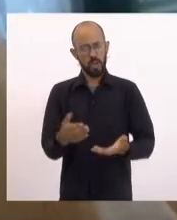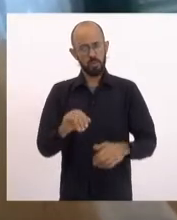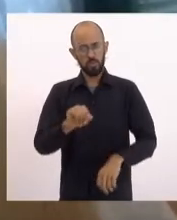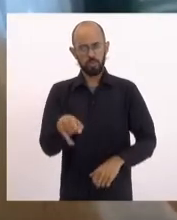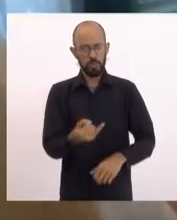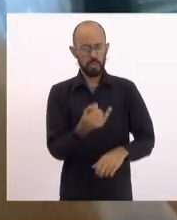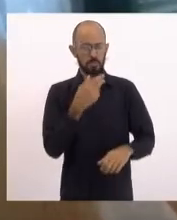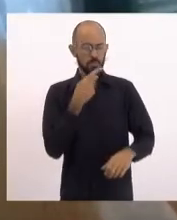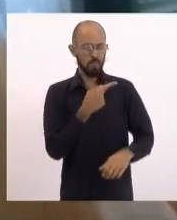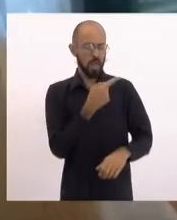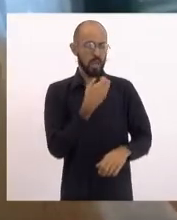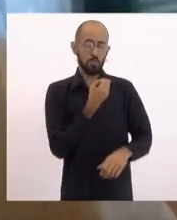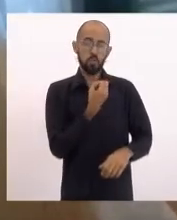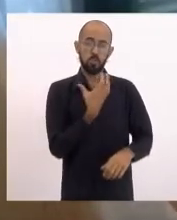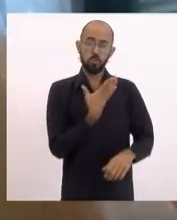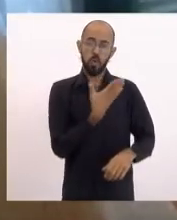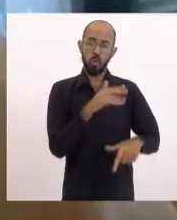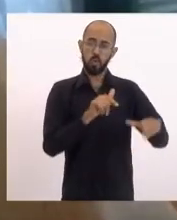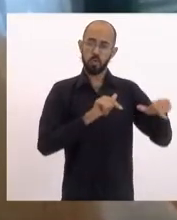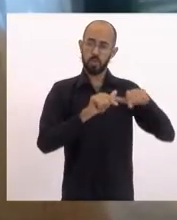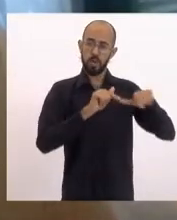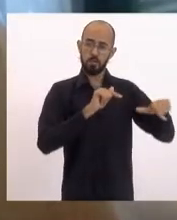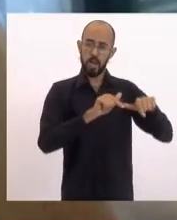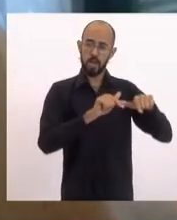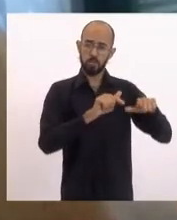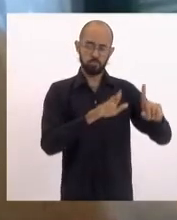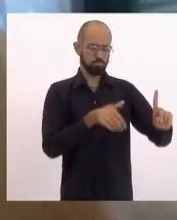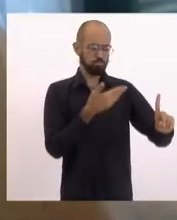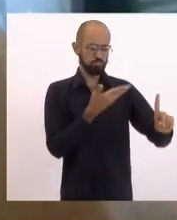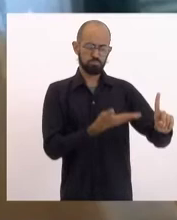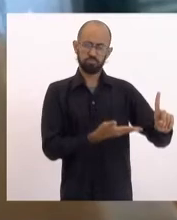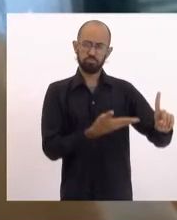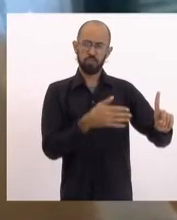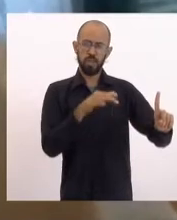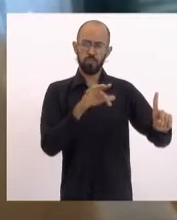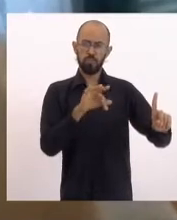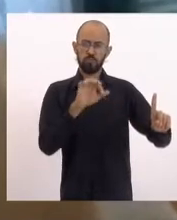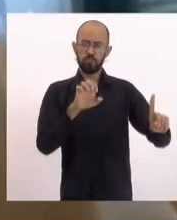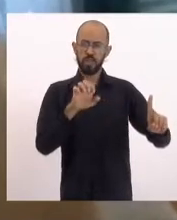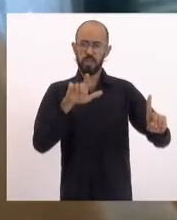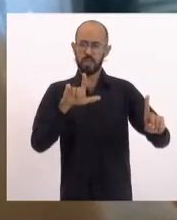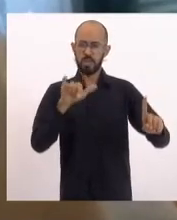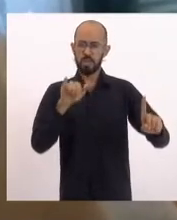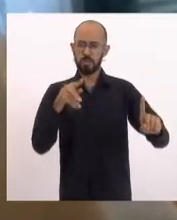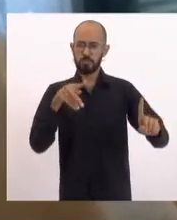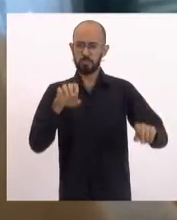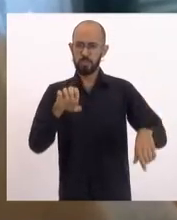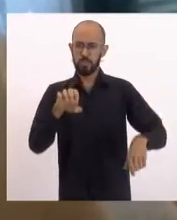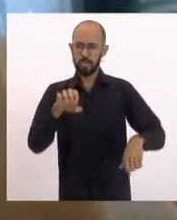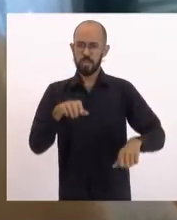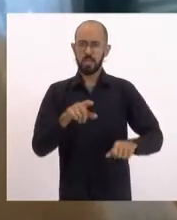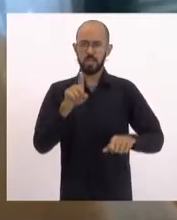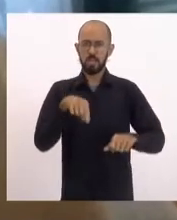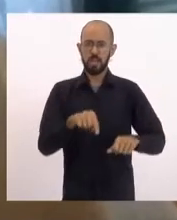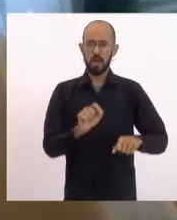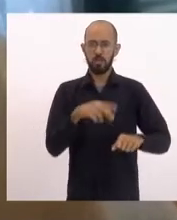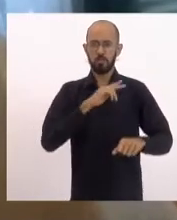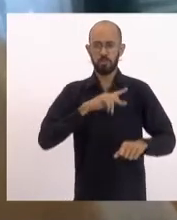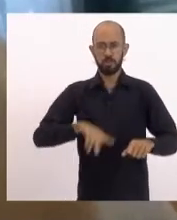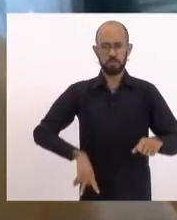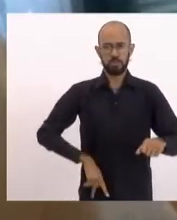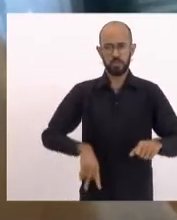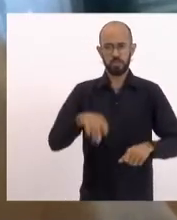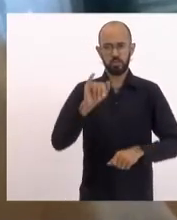Tem sido feito a duras penas pelo Filipe, presidente do INEA, e pelo nosso companheiro Tiago